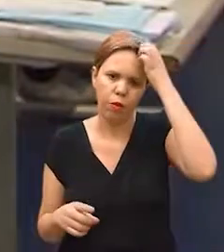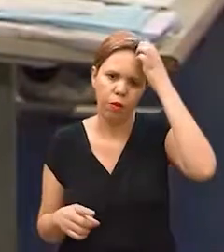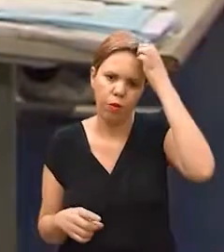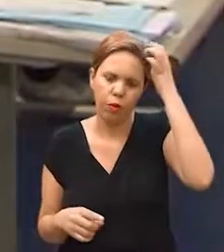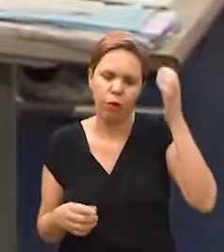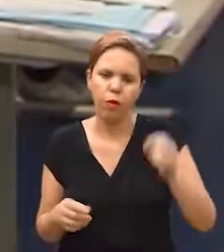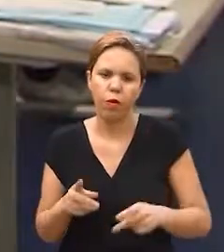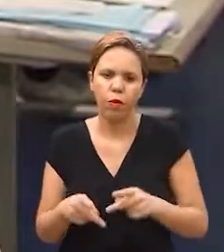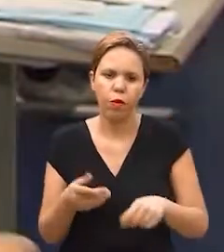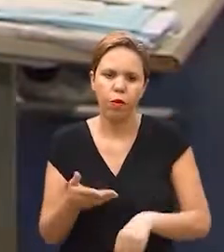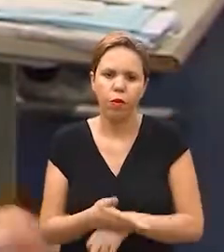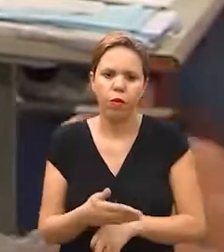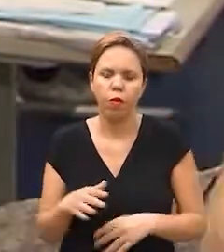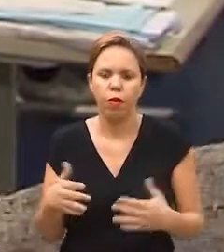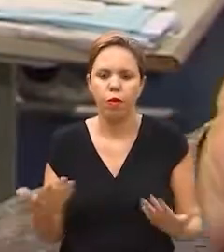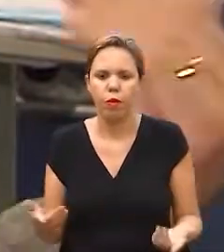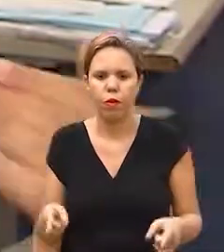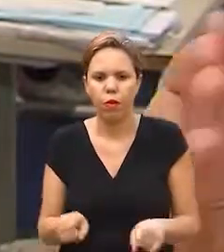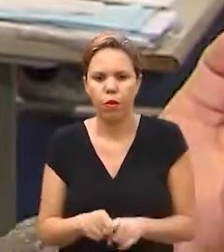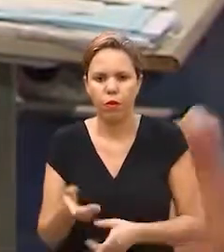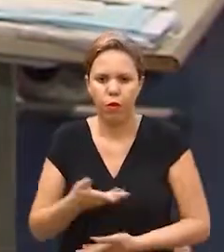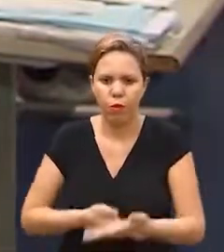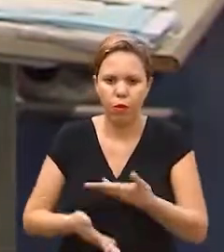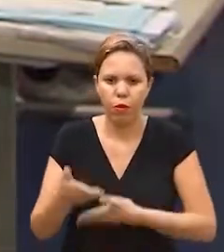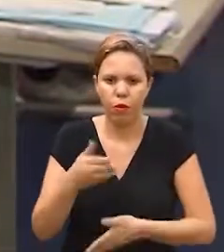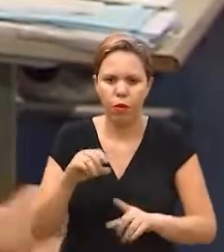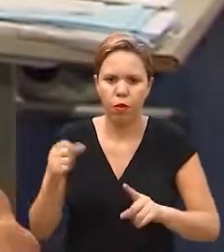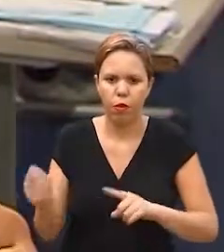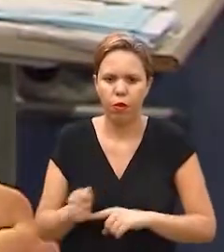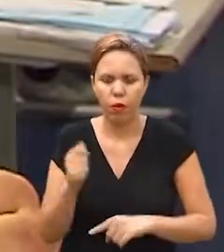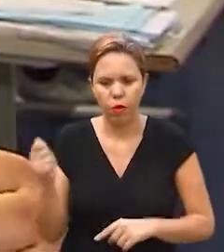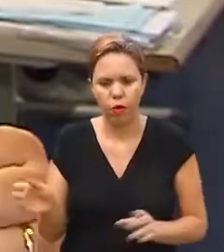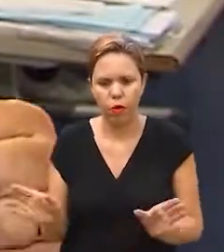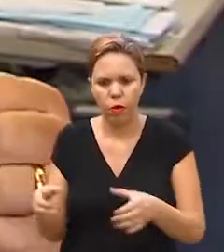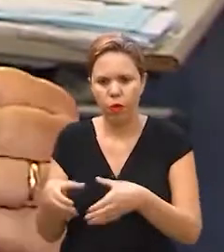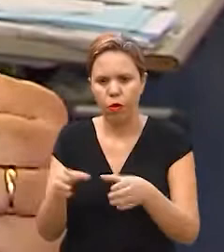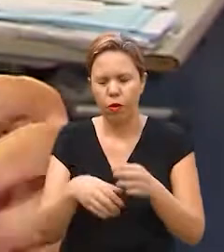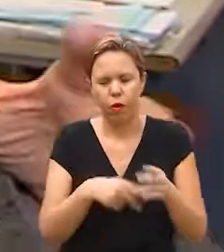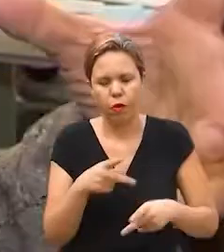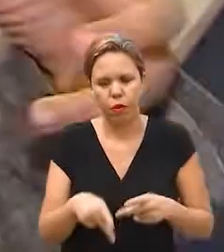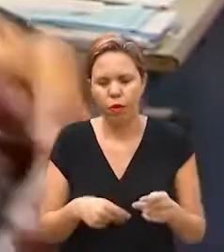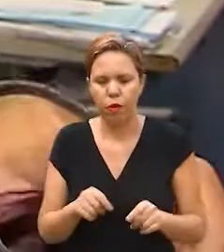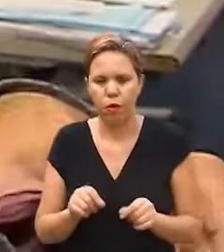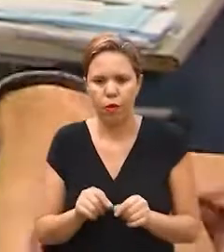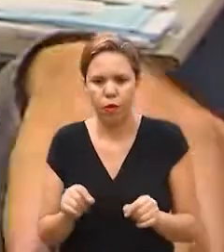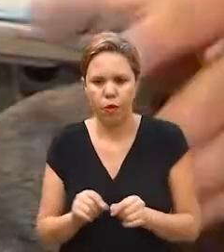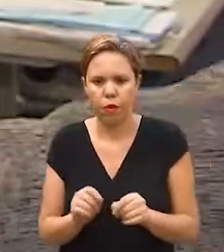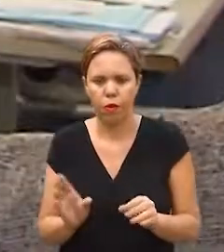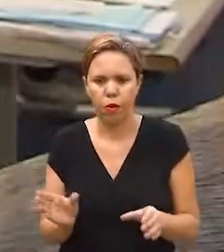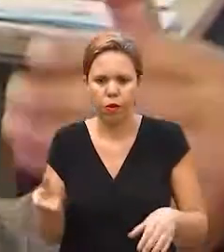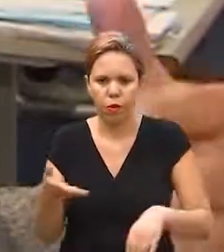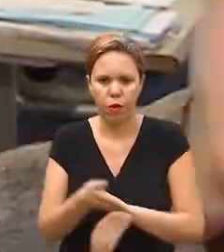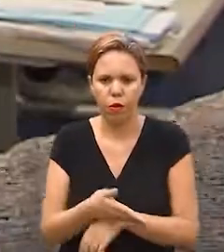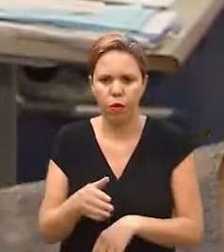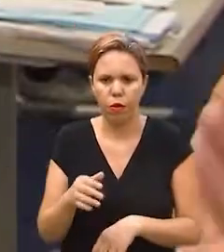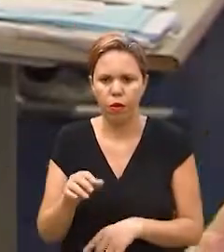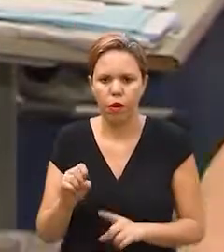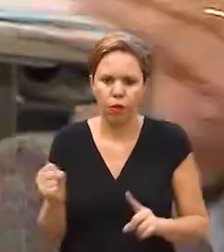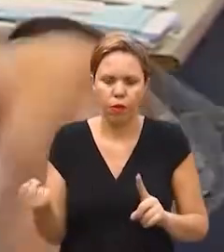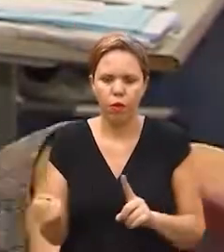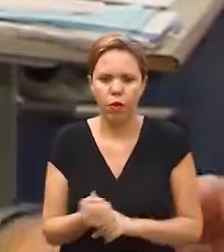que ela participa, ou de convivência na associação, na comunidade, ou até de inserção social em